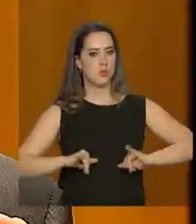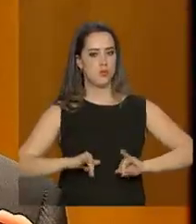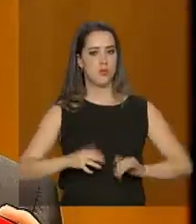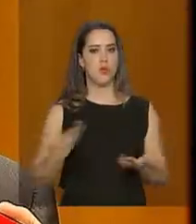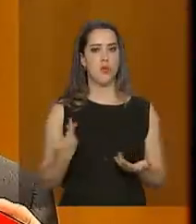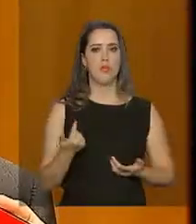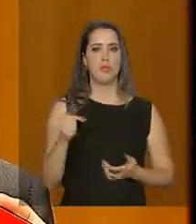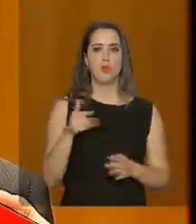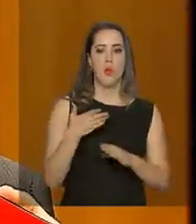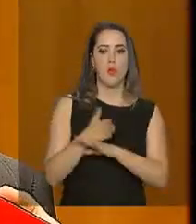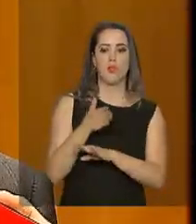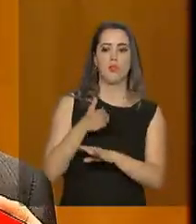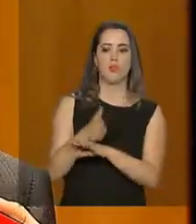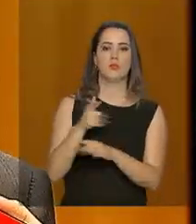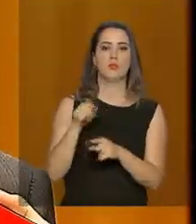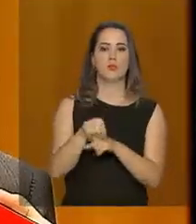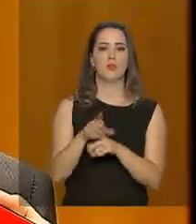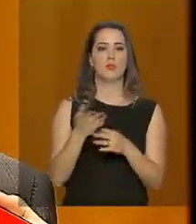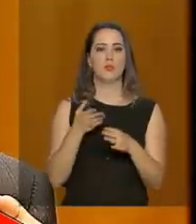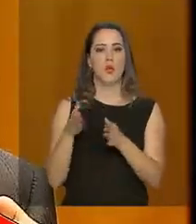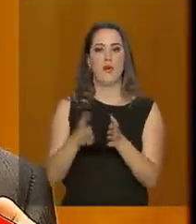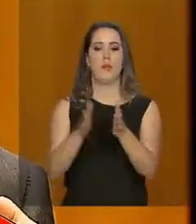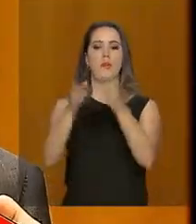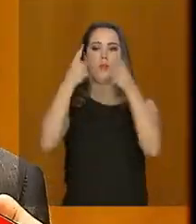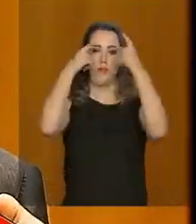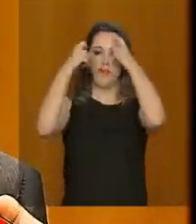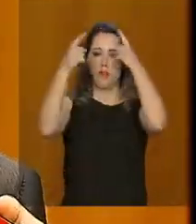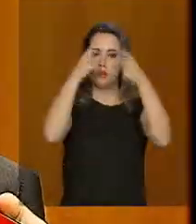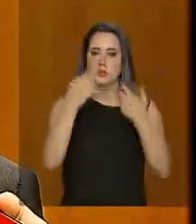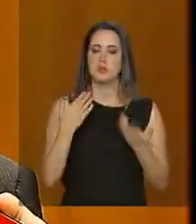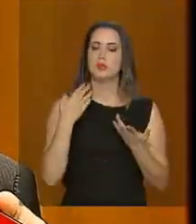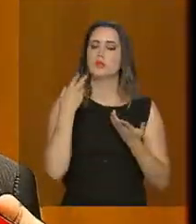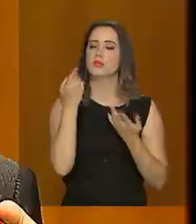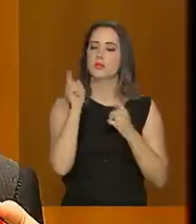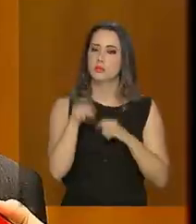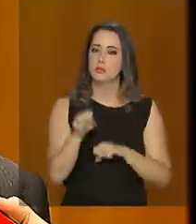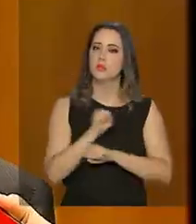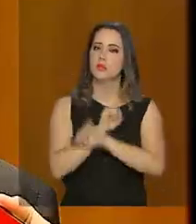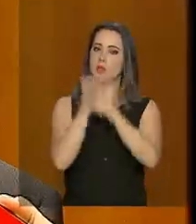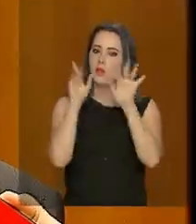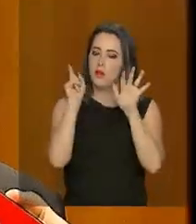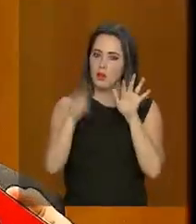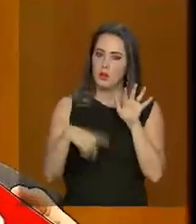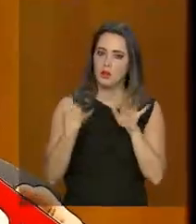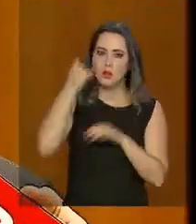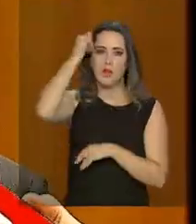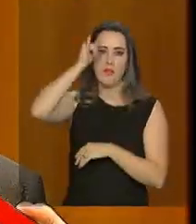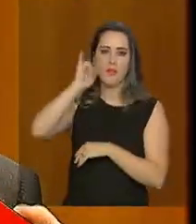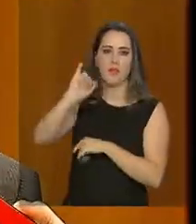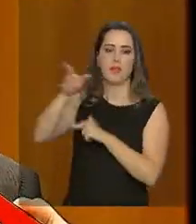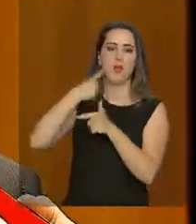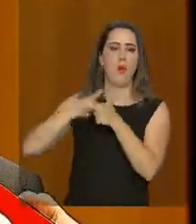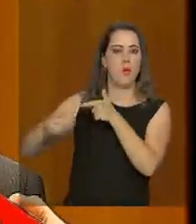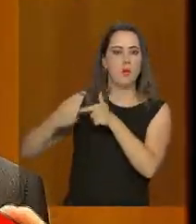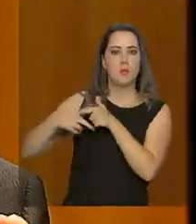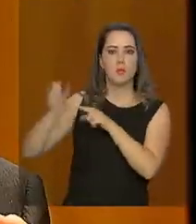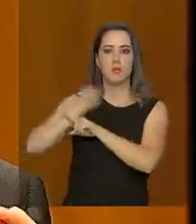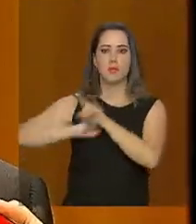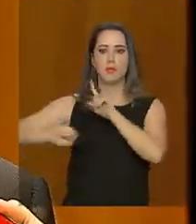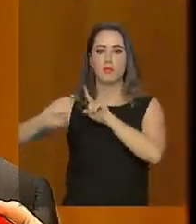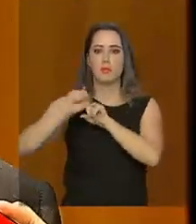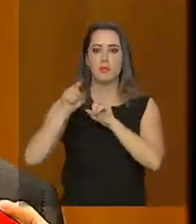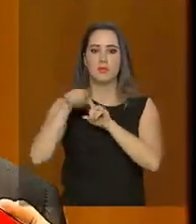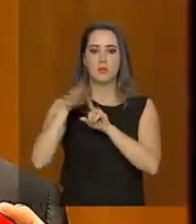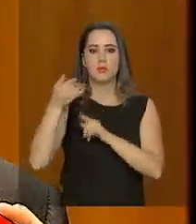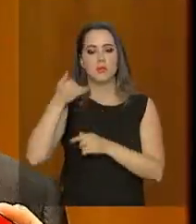elas não entram na rota da violência e evidentemente é uma prevenção social para que amanhã a gente não